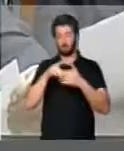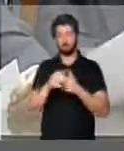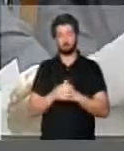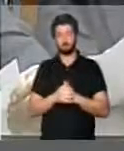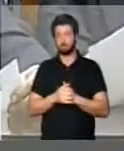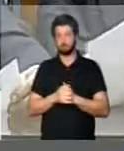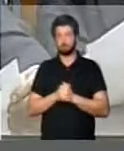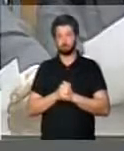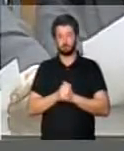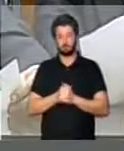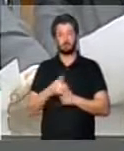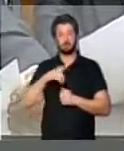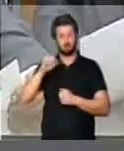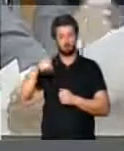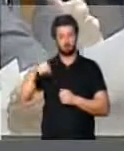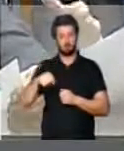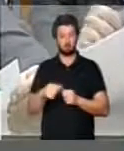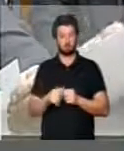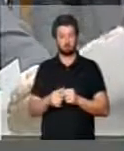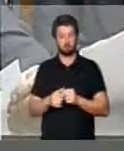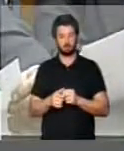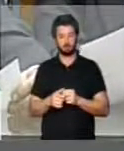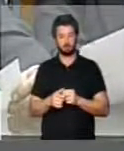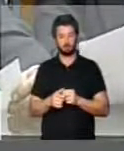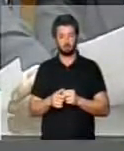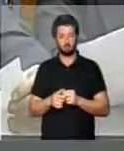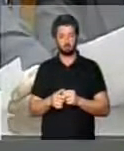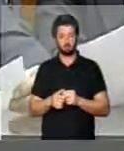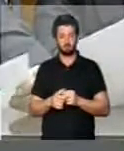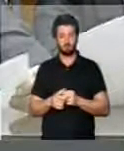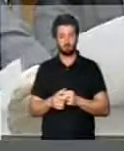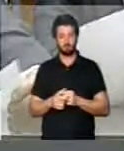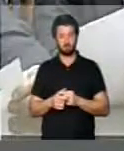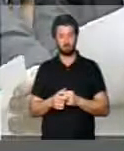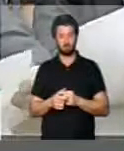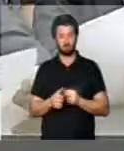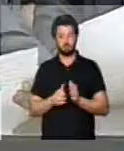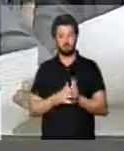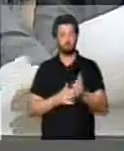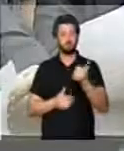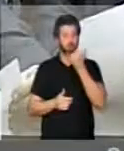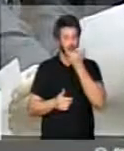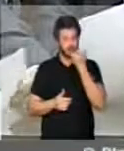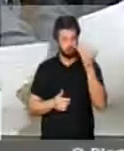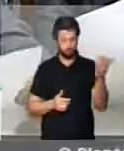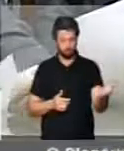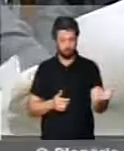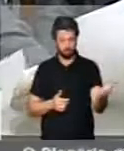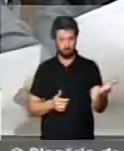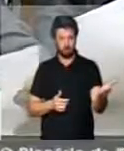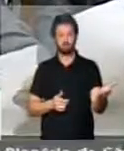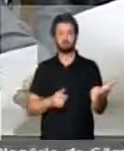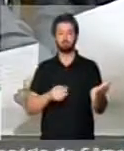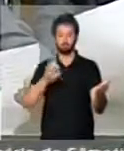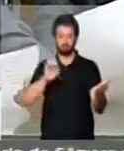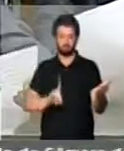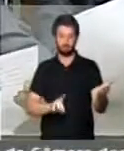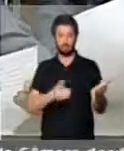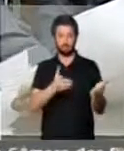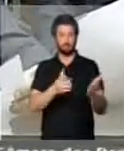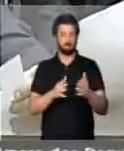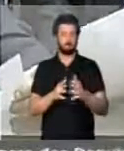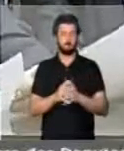Sim, estou indicado aí. Senhor presidente, está inscrito. Colaborar com a votação de Vossa Excelência. Desculpe, Vossa Excelência está inscrito, tem Vossa Excelência a